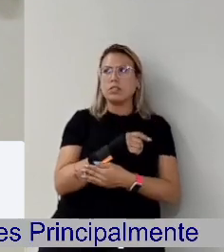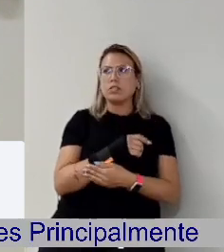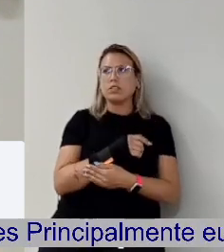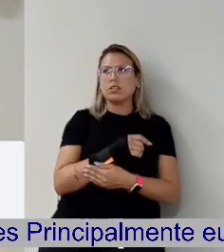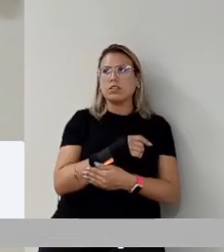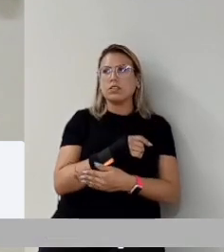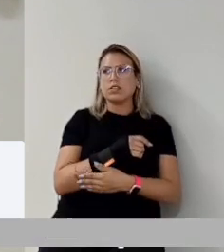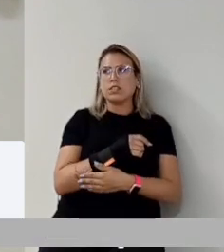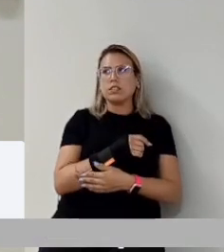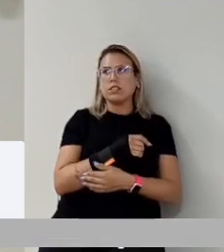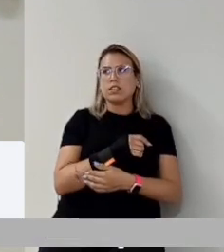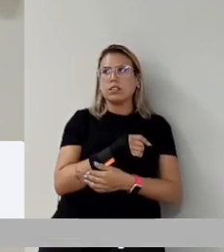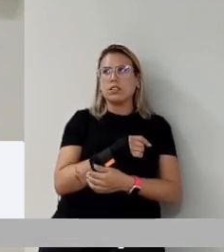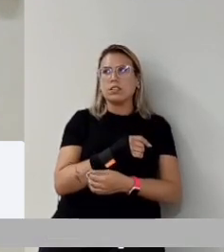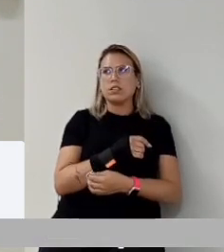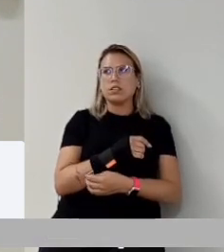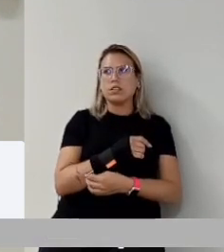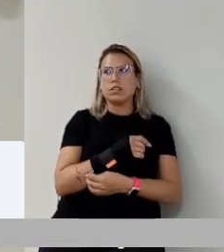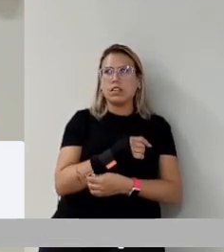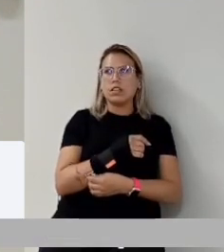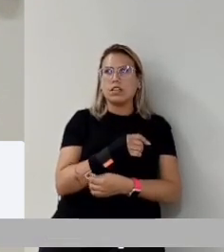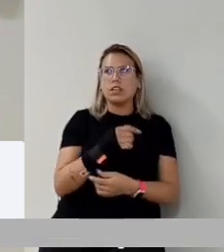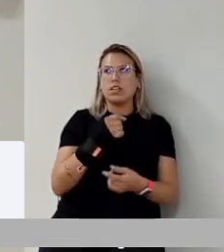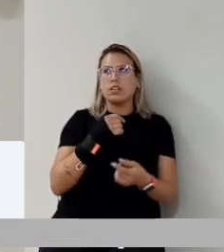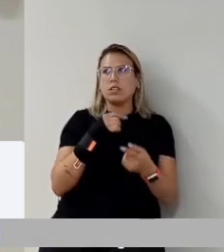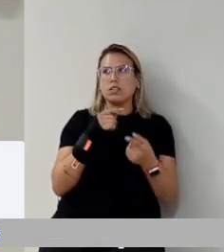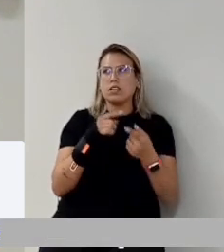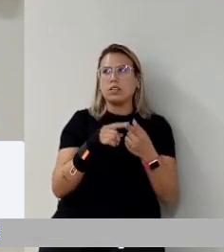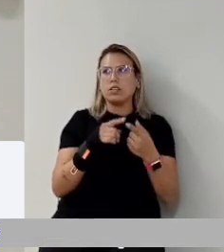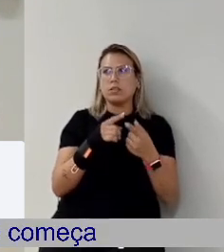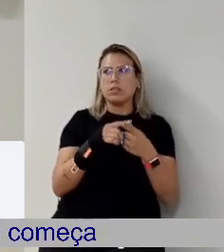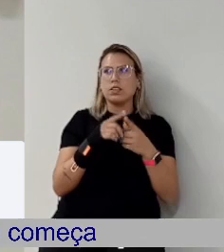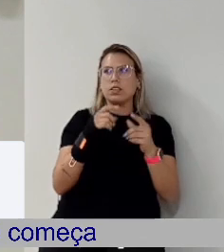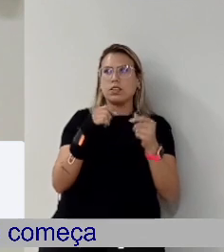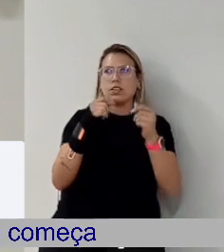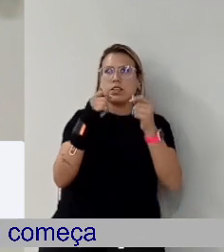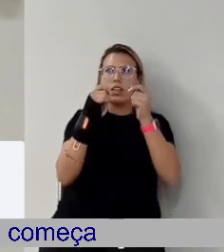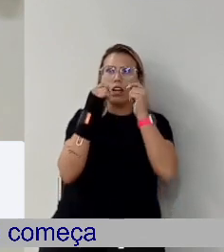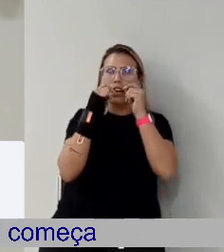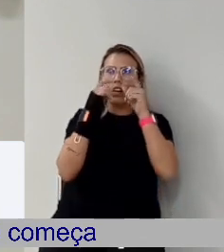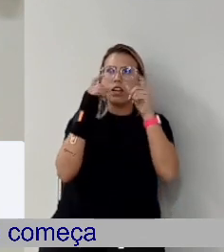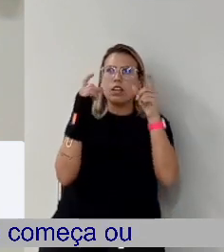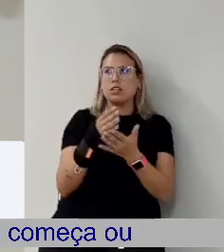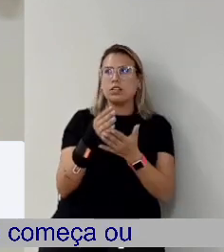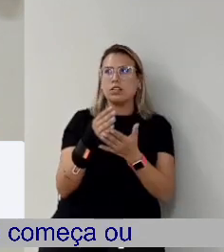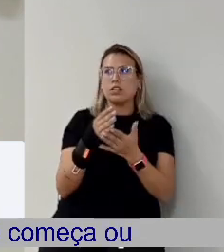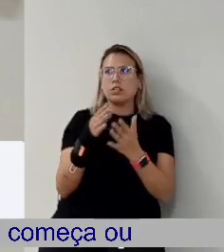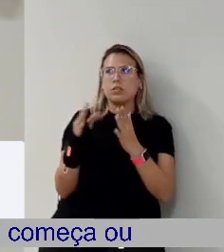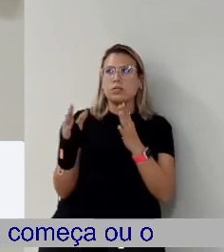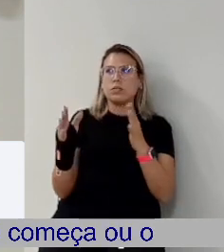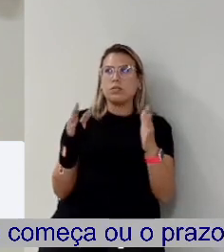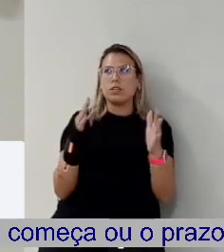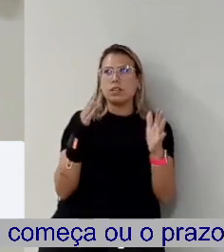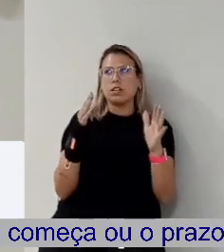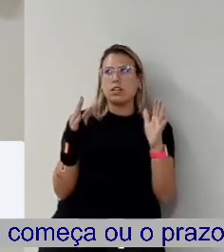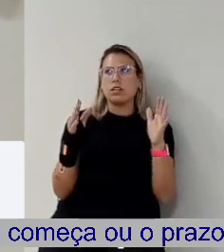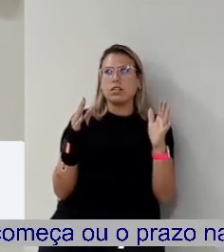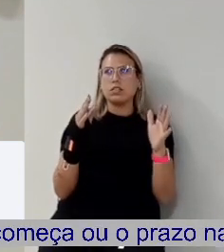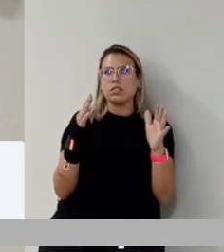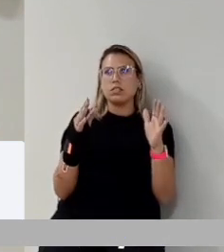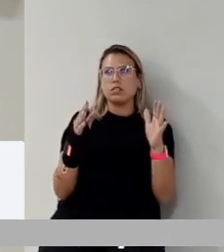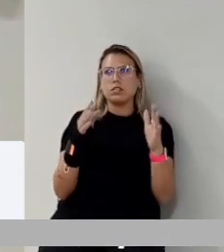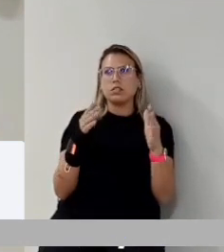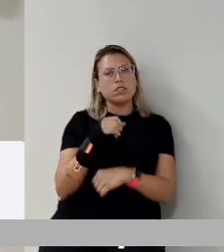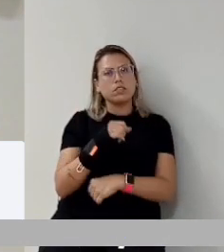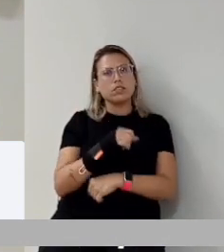queria alertar também né que hoje começa o o prazo na abertura da